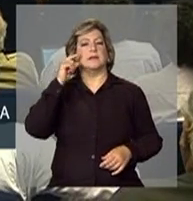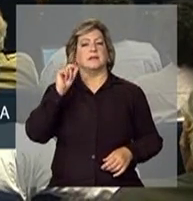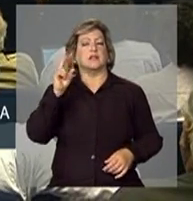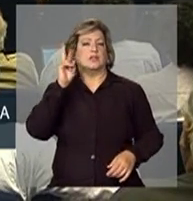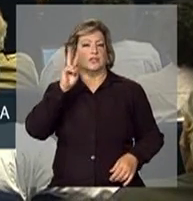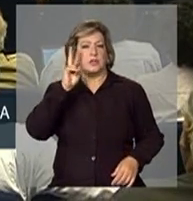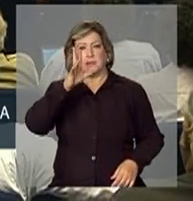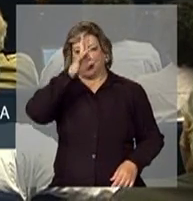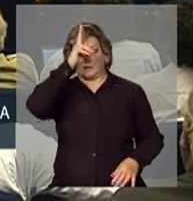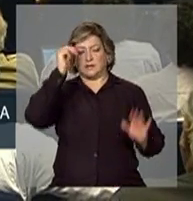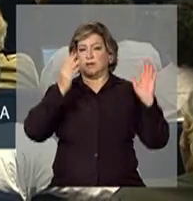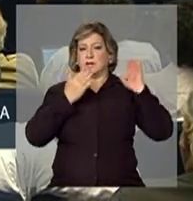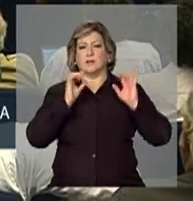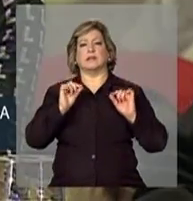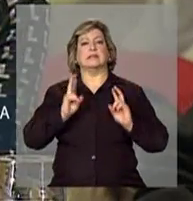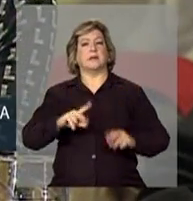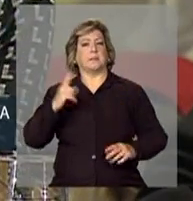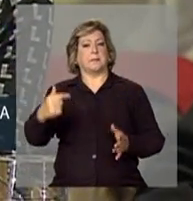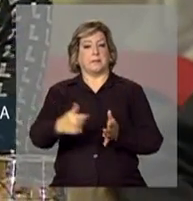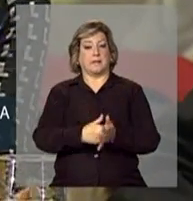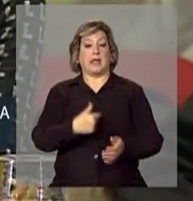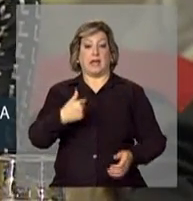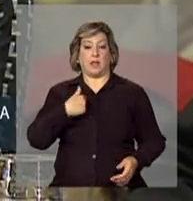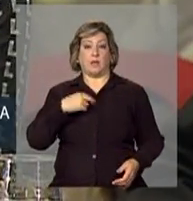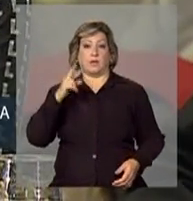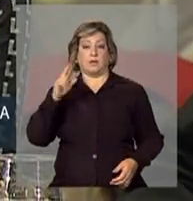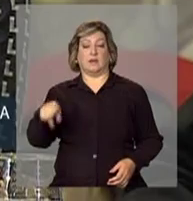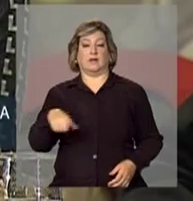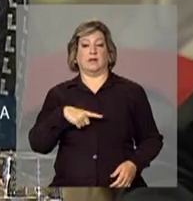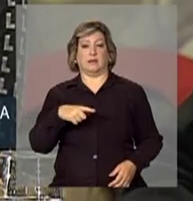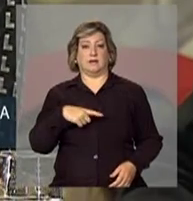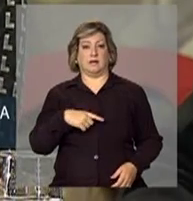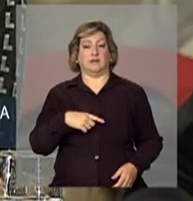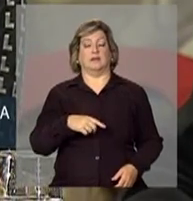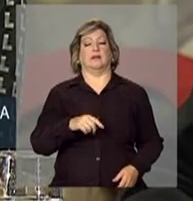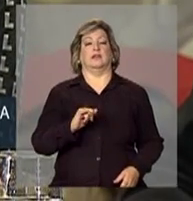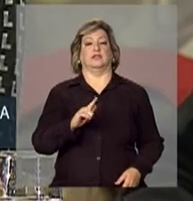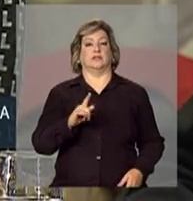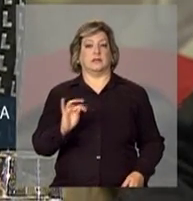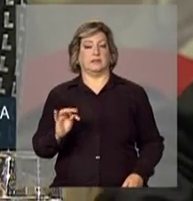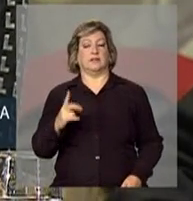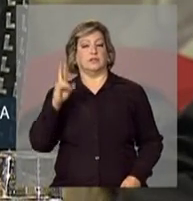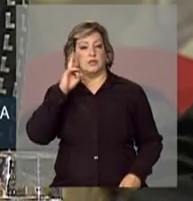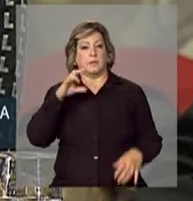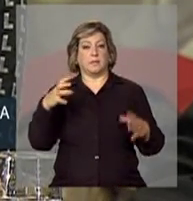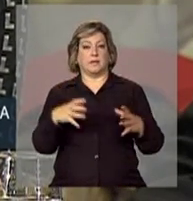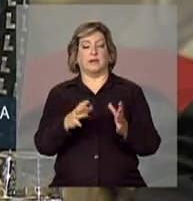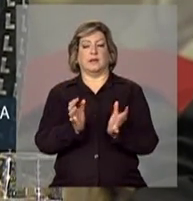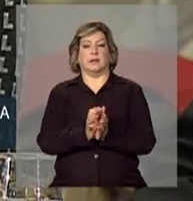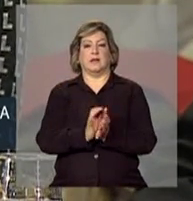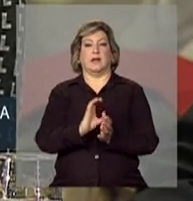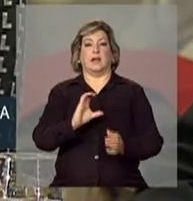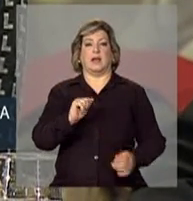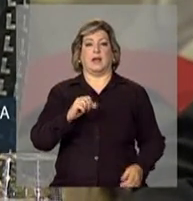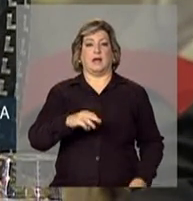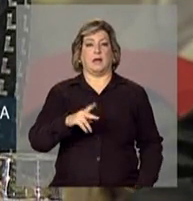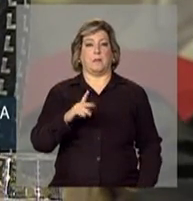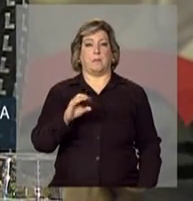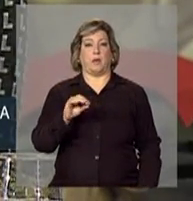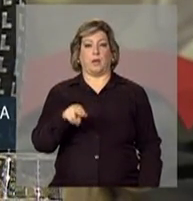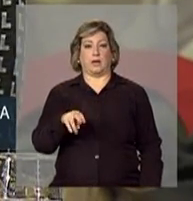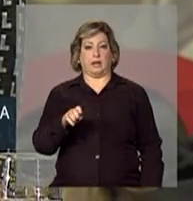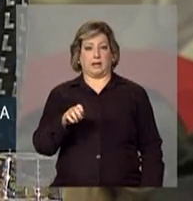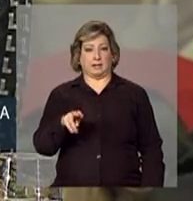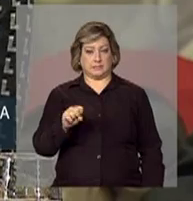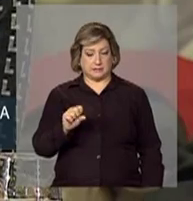sempre me pergunta, mas eu sou a responsável pelo GT Camponeses e Indígenas, né? Violações de Direitos Humanos contra Camponeses e